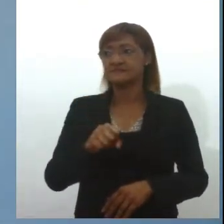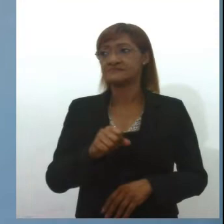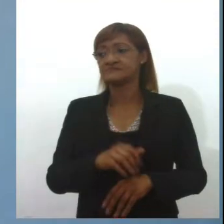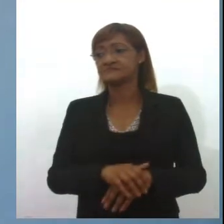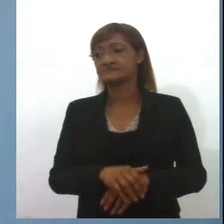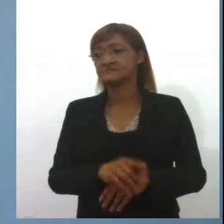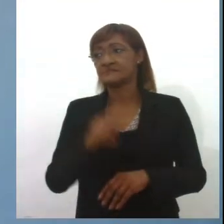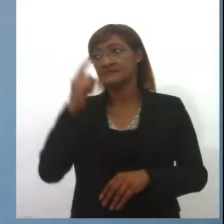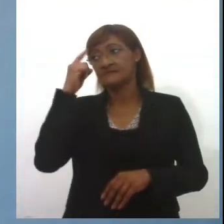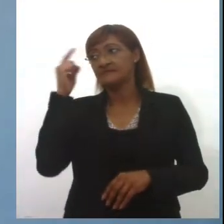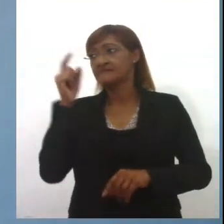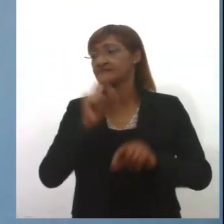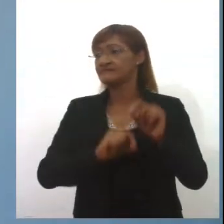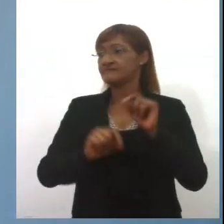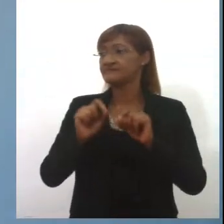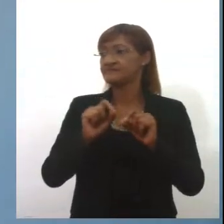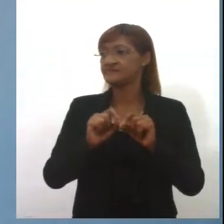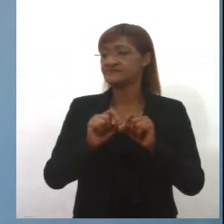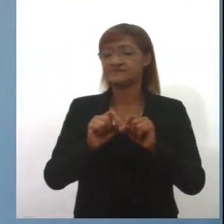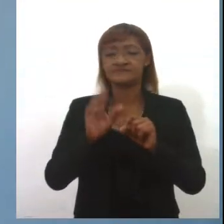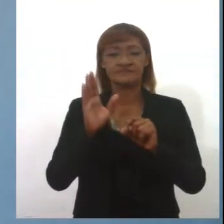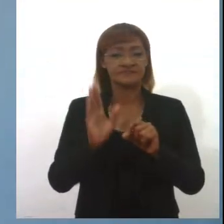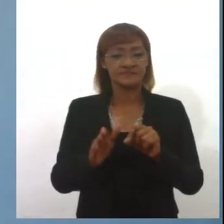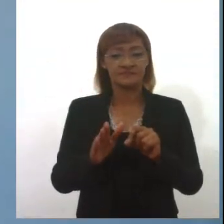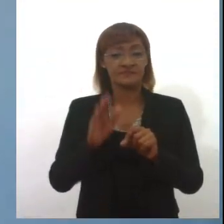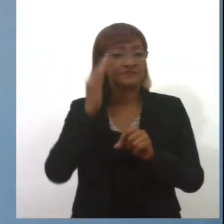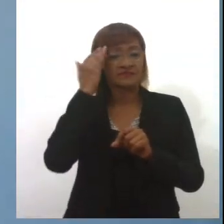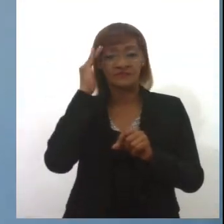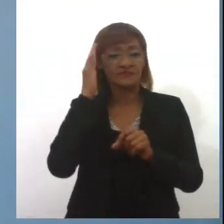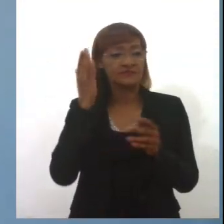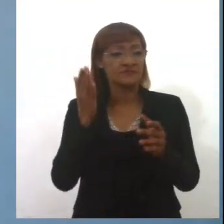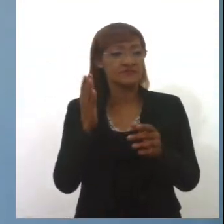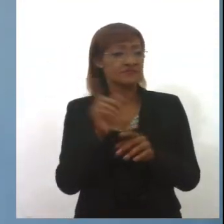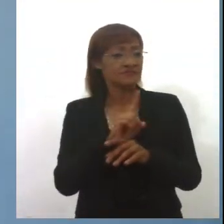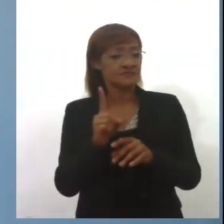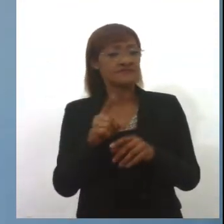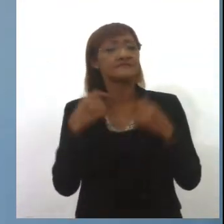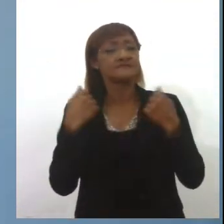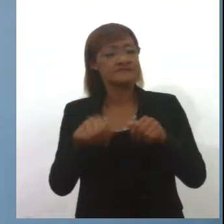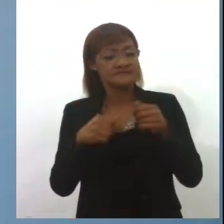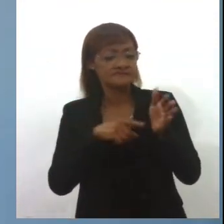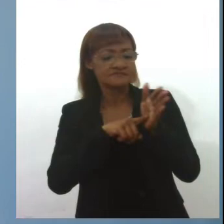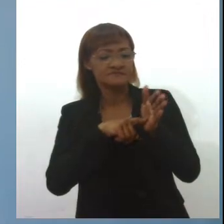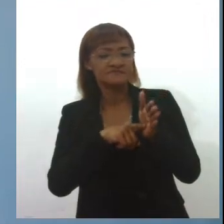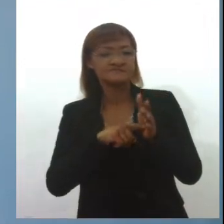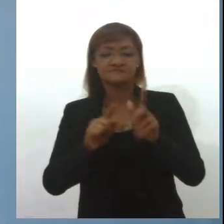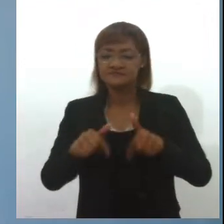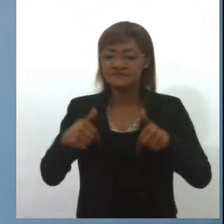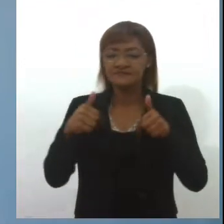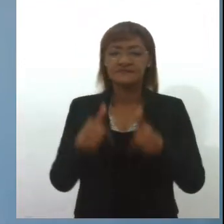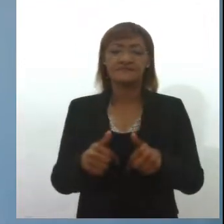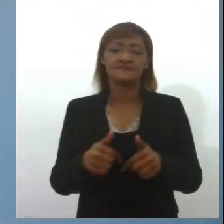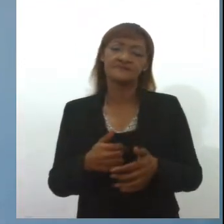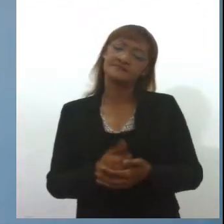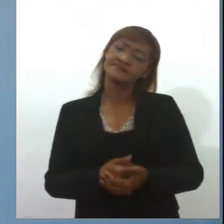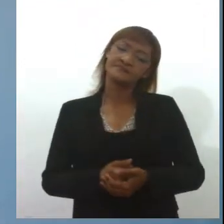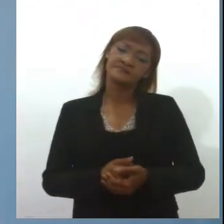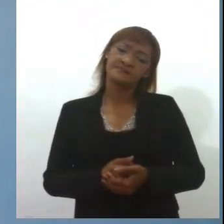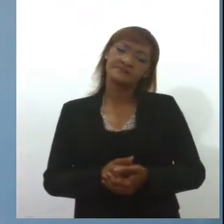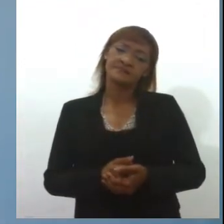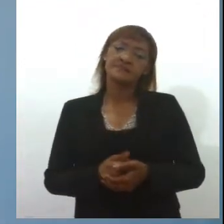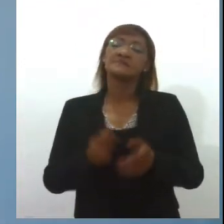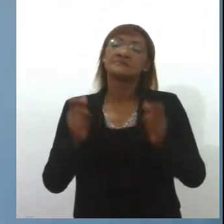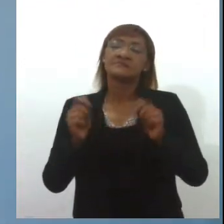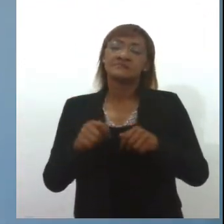nível, que a economia é muito complicada, que jamais é possível entender. Não. Vamos estudar, vamos compreender as causas, porque pelo menos isso pode fazer com que a gente se